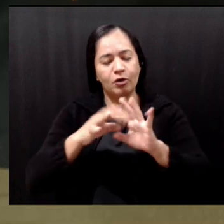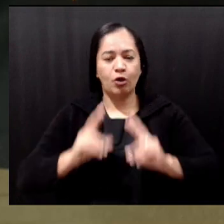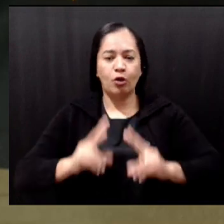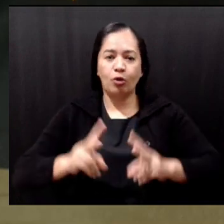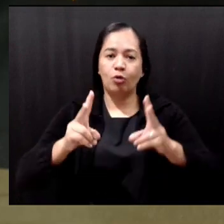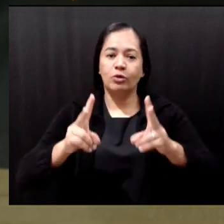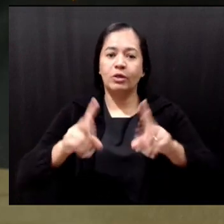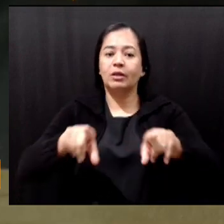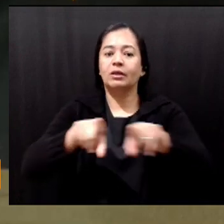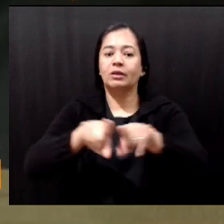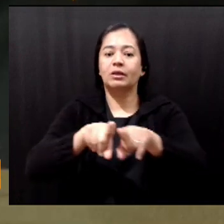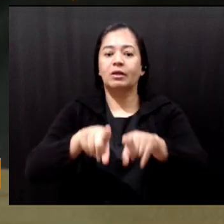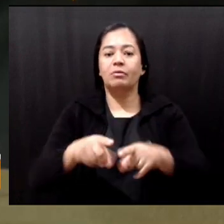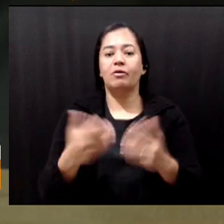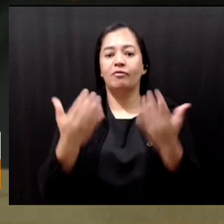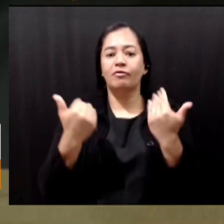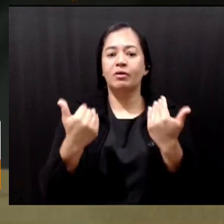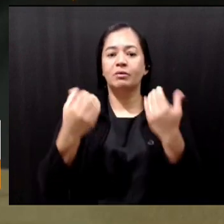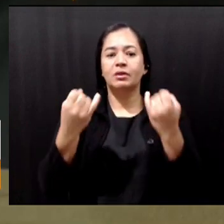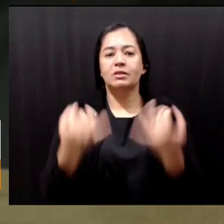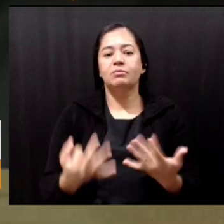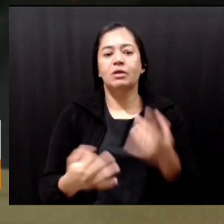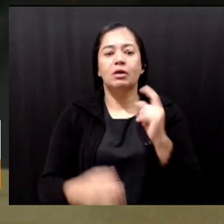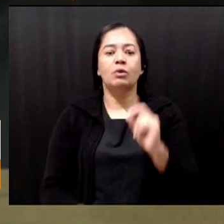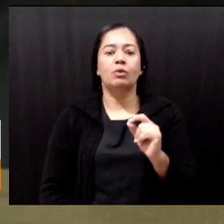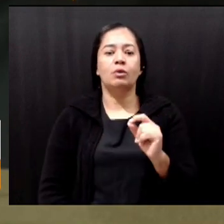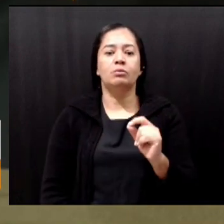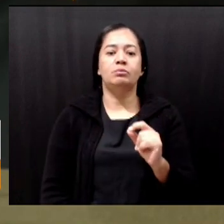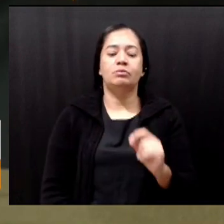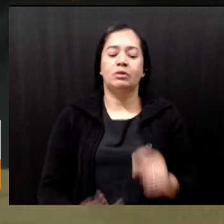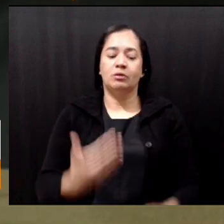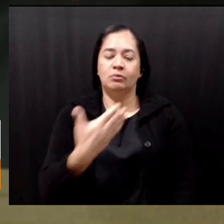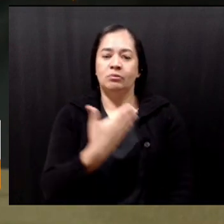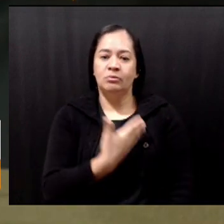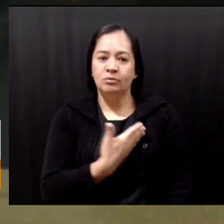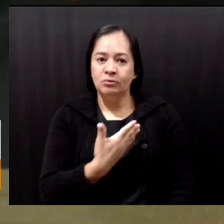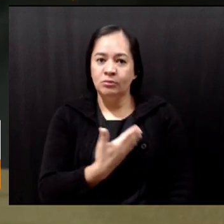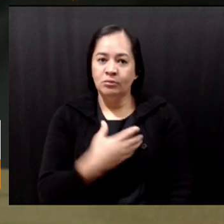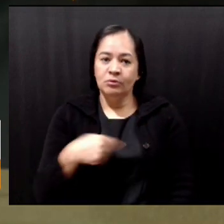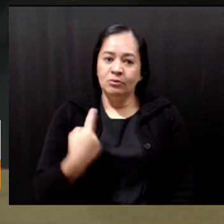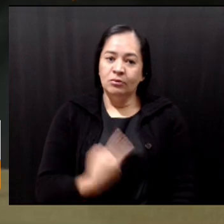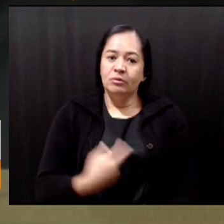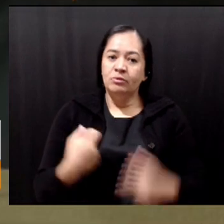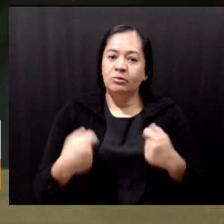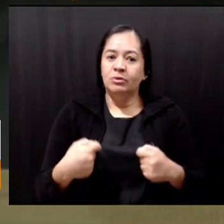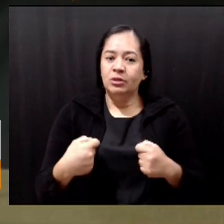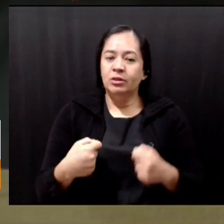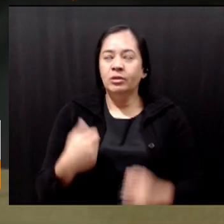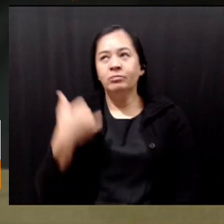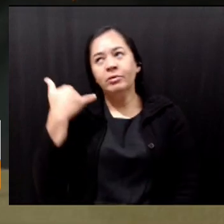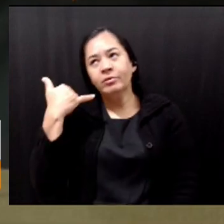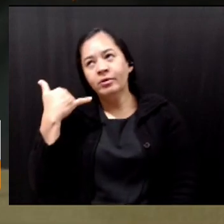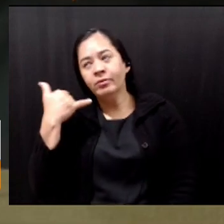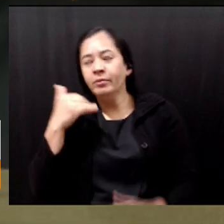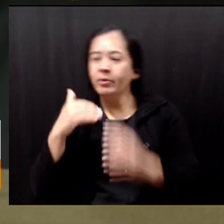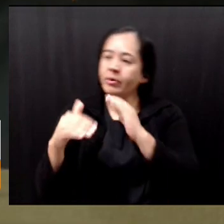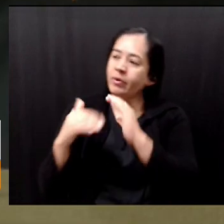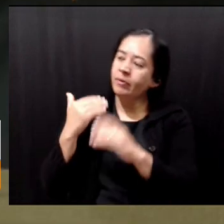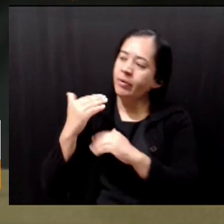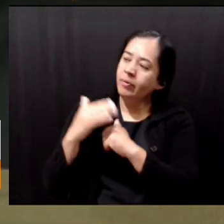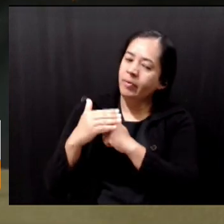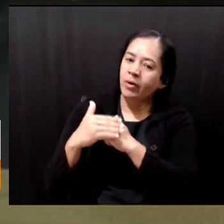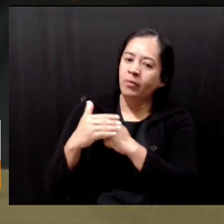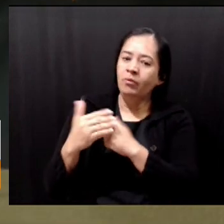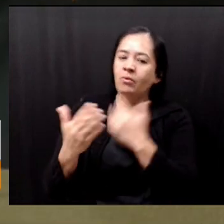vamos falar sobre aquela amizade que a gente precisa estar ligando, falando, mas e será que é isso